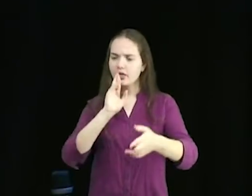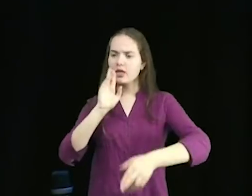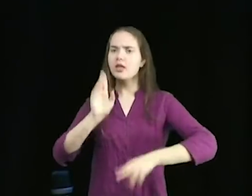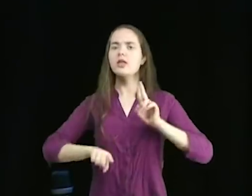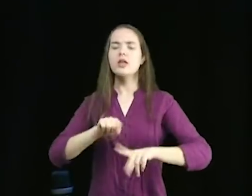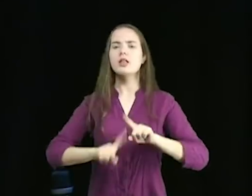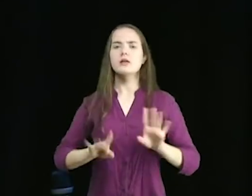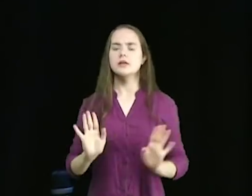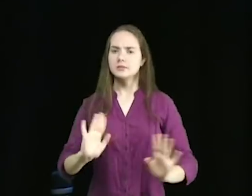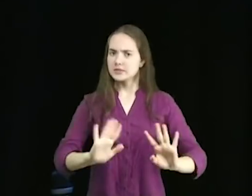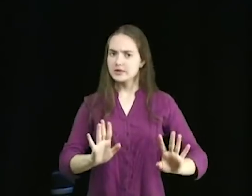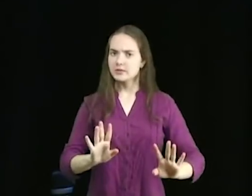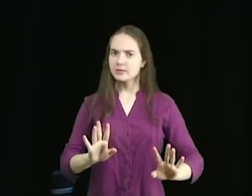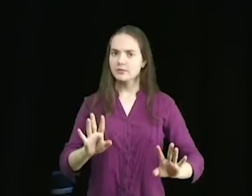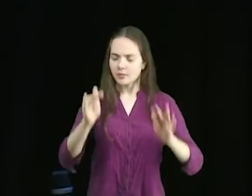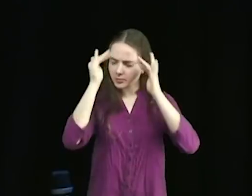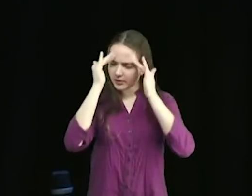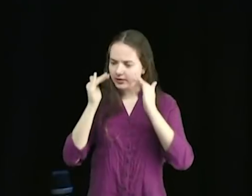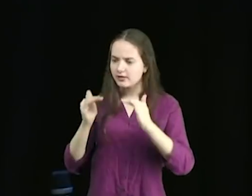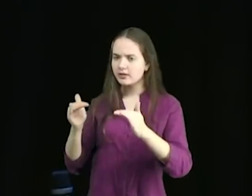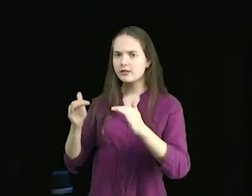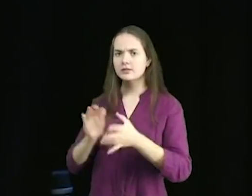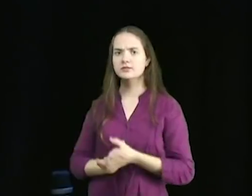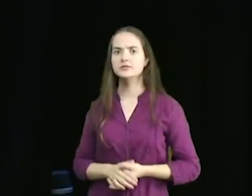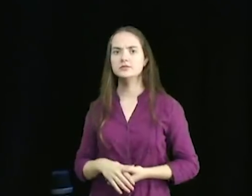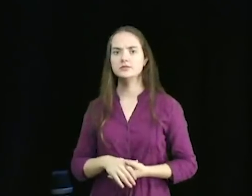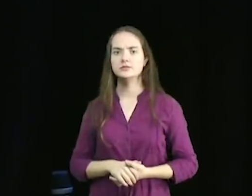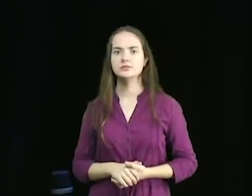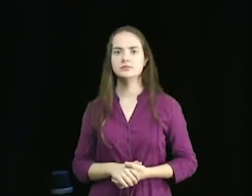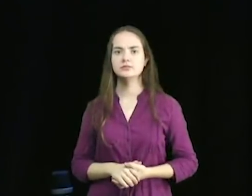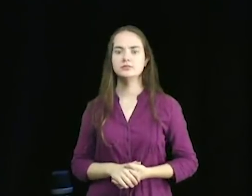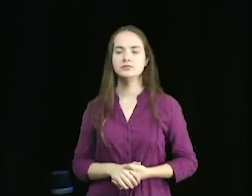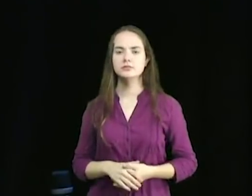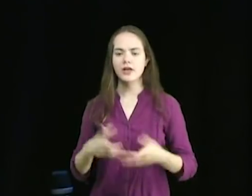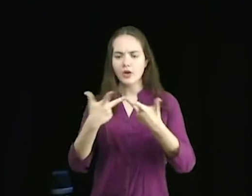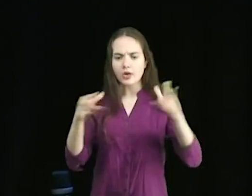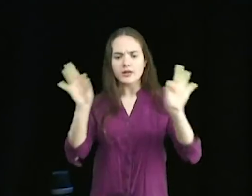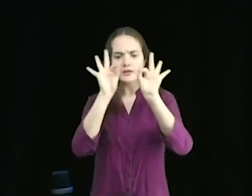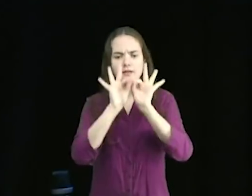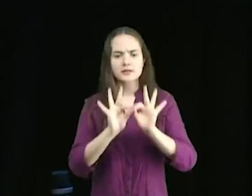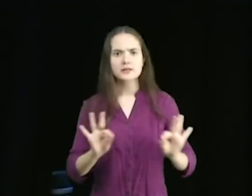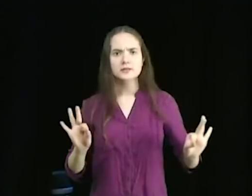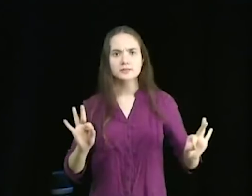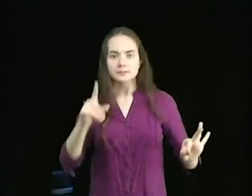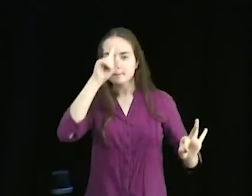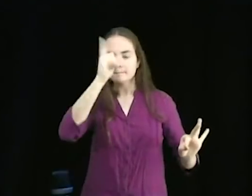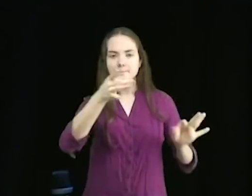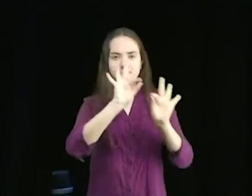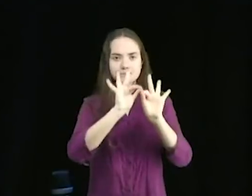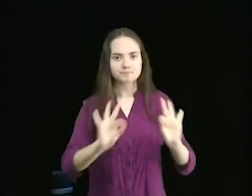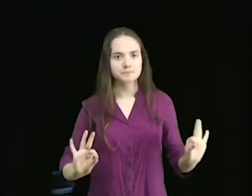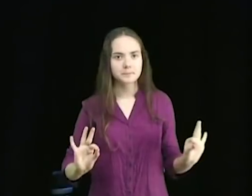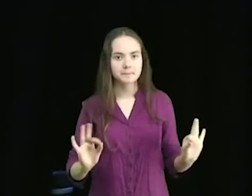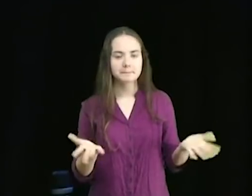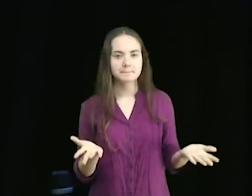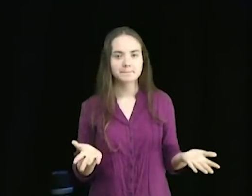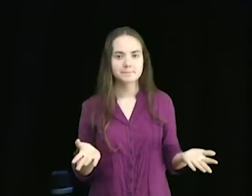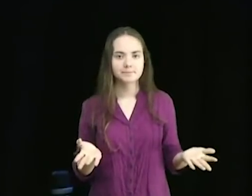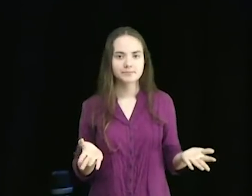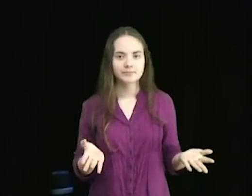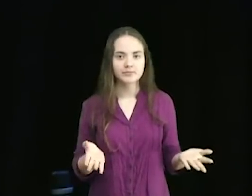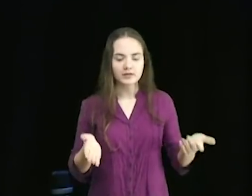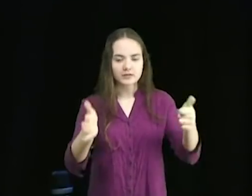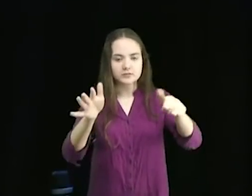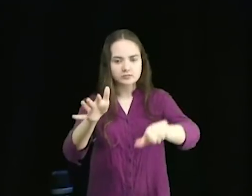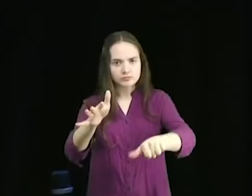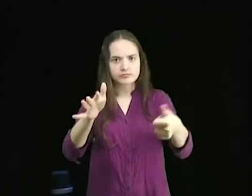se o profeta te tivesse pedido algo difícil, você não ia fazer? Tivesse pedido para você plantar bananeira, você não ia